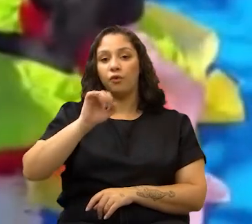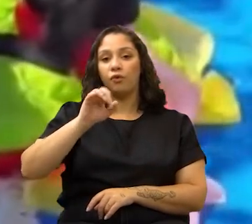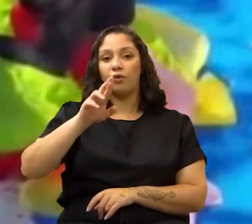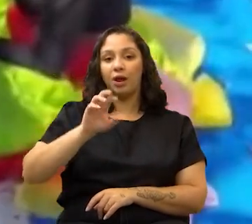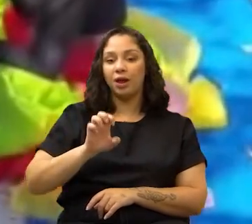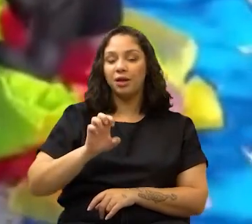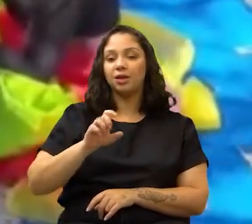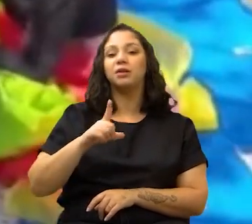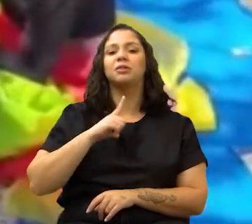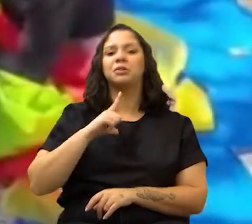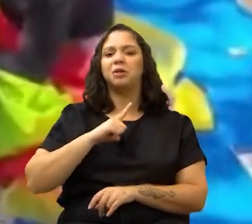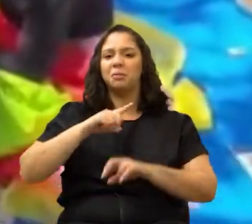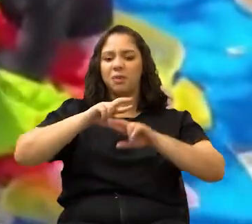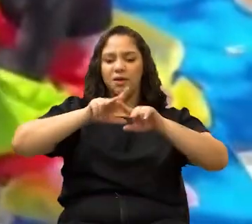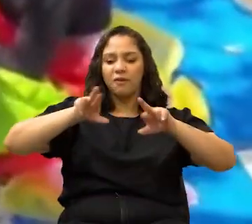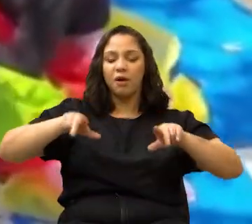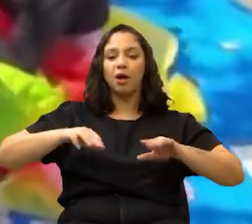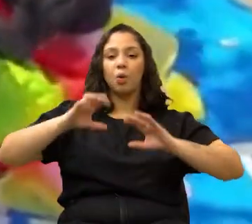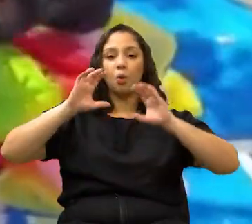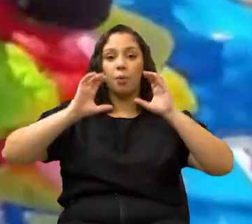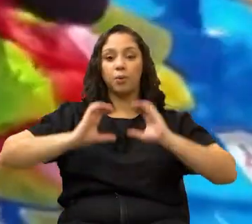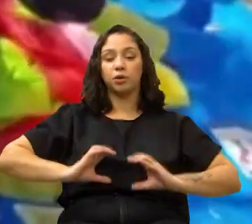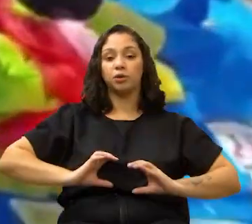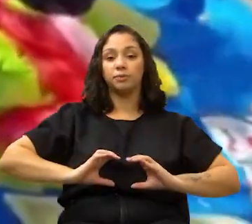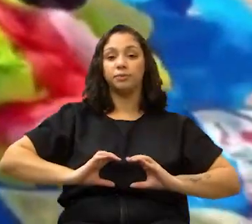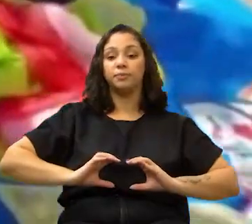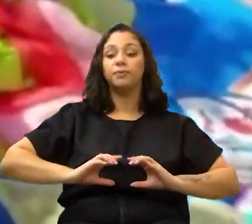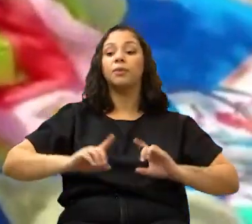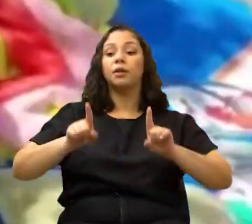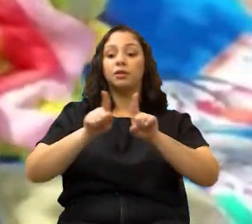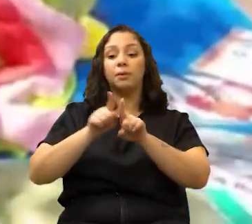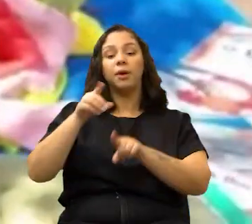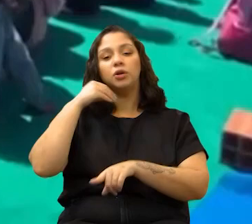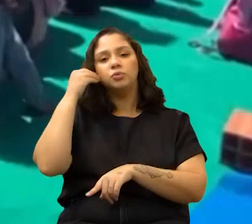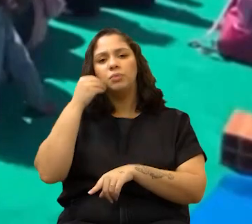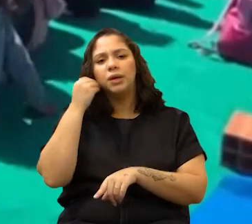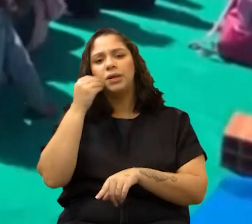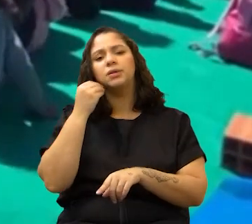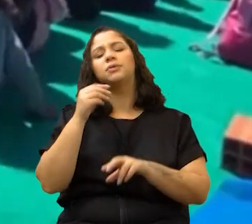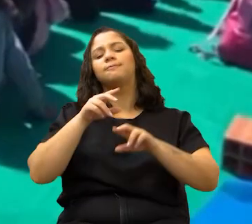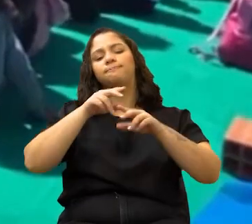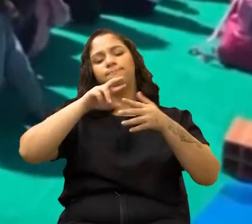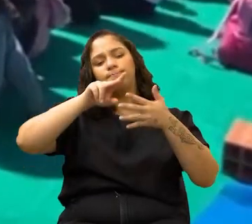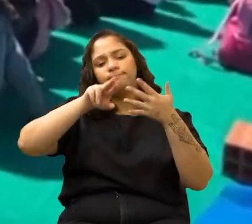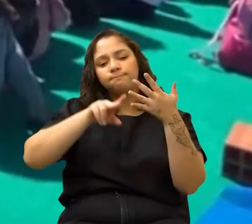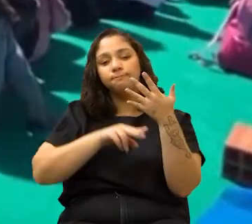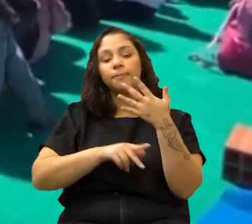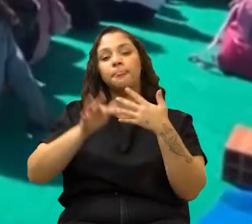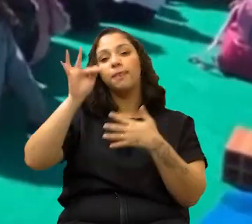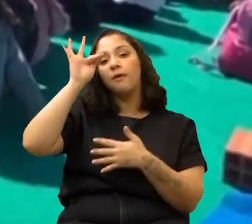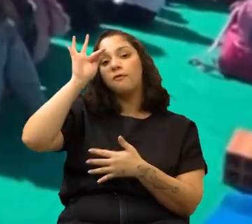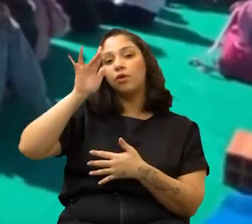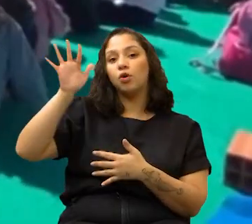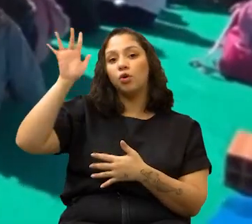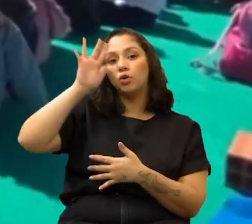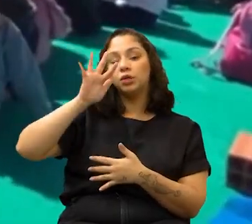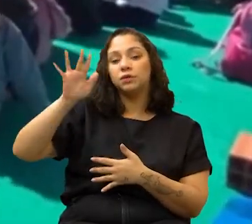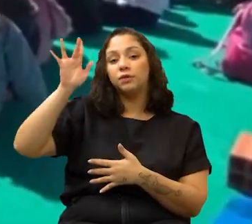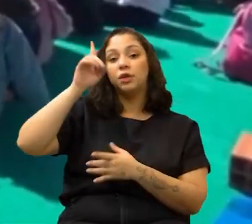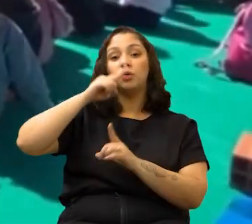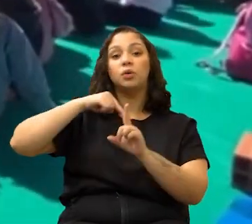B.F. Skinner, que é comportamental. E eles têm experiências com todas essas diferentes filosofias de uma